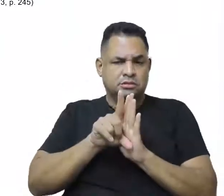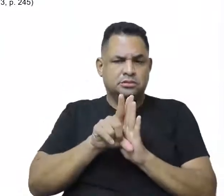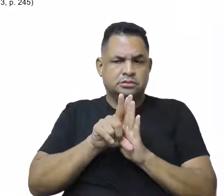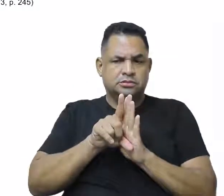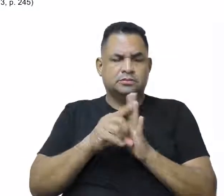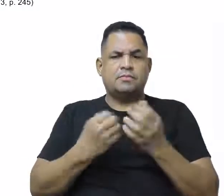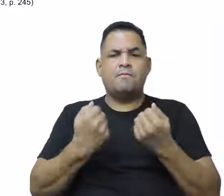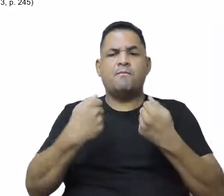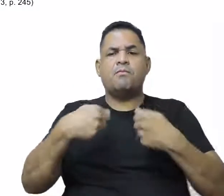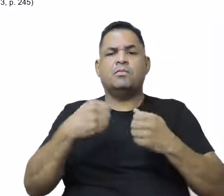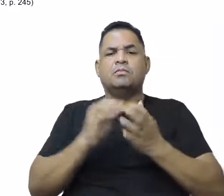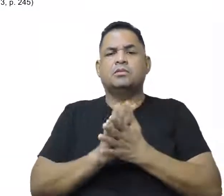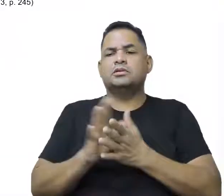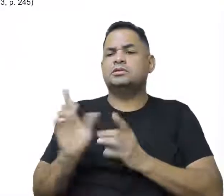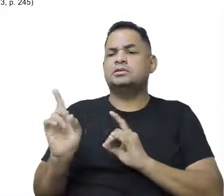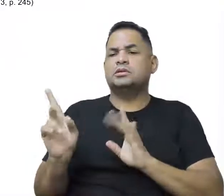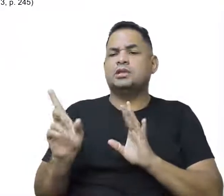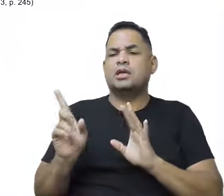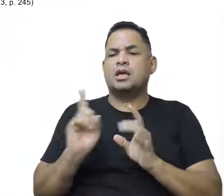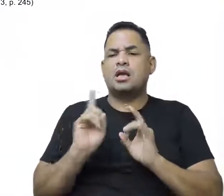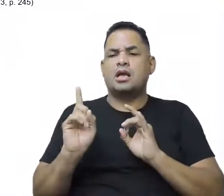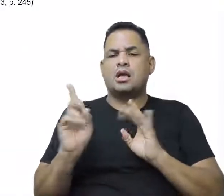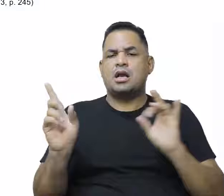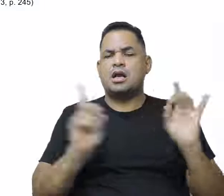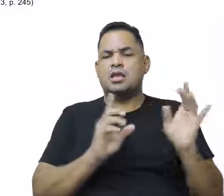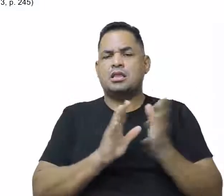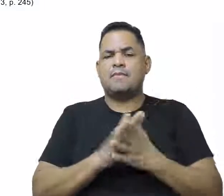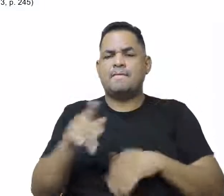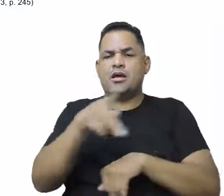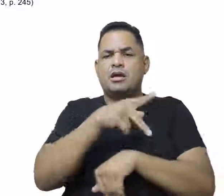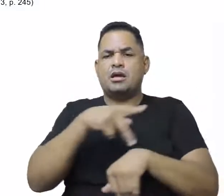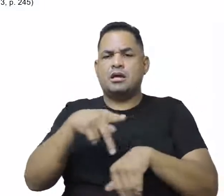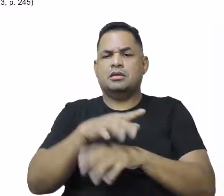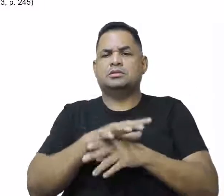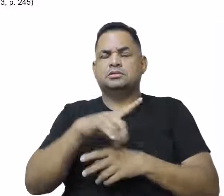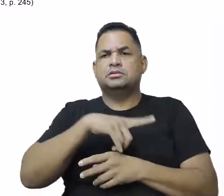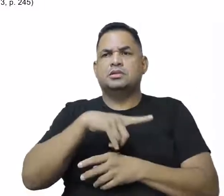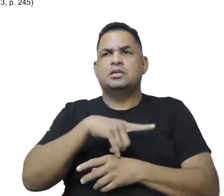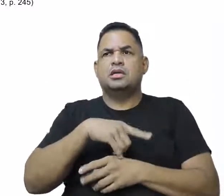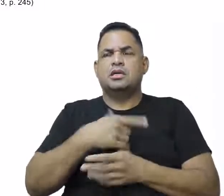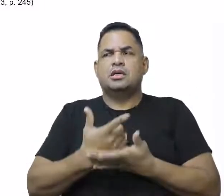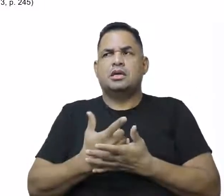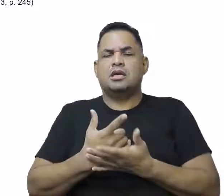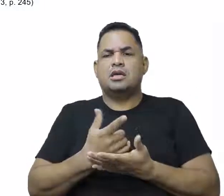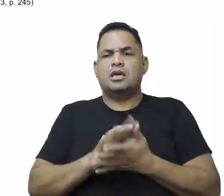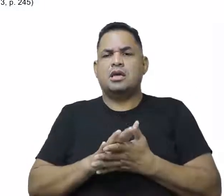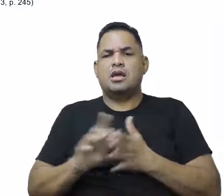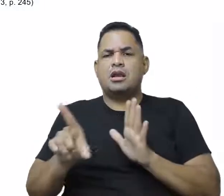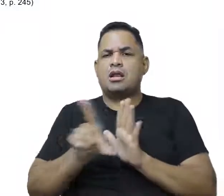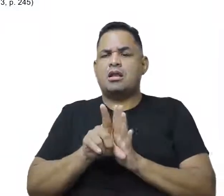que podem ter em determinados países, porque existem legislações que no nosso país,